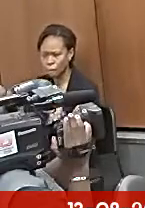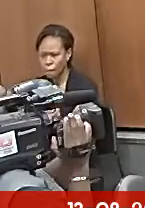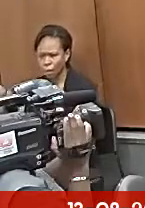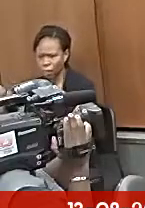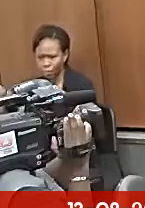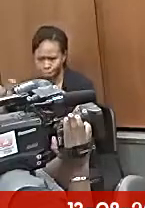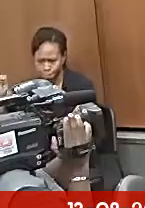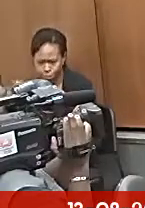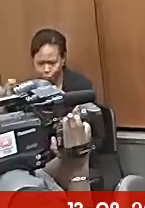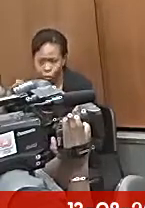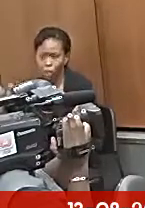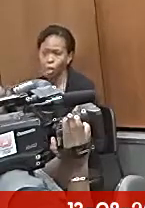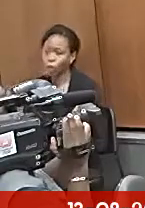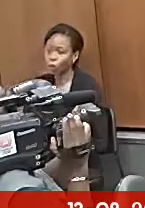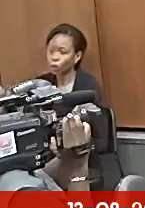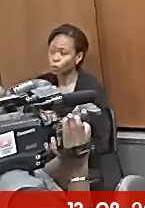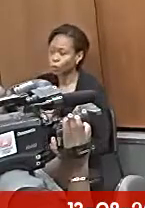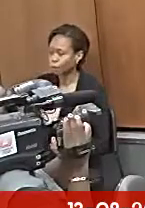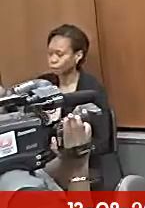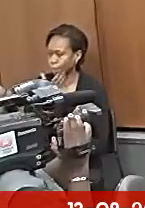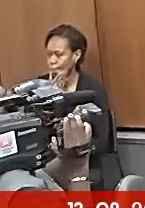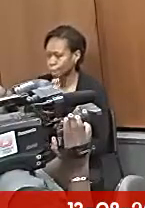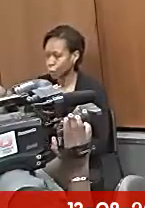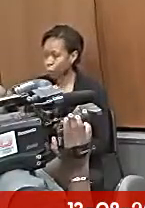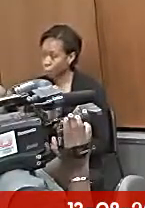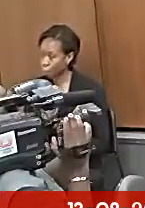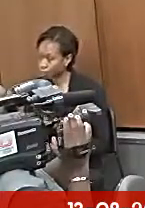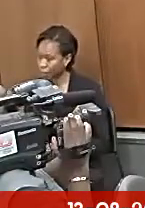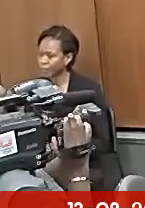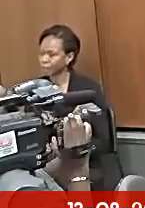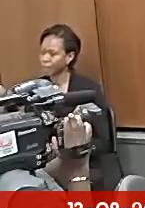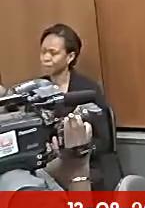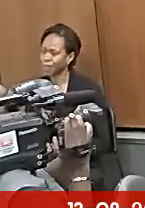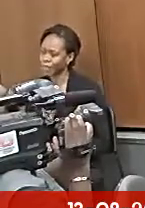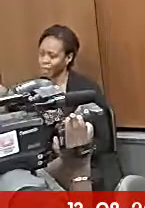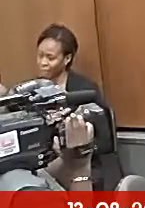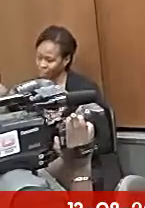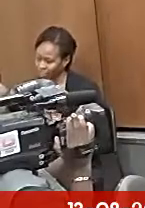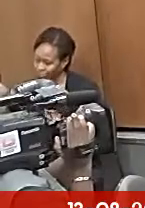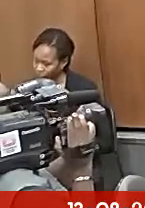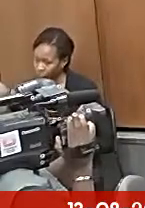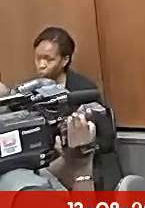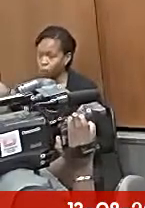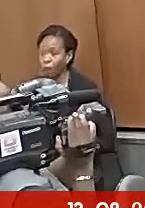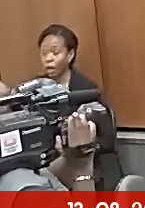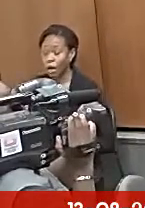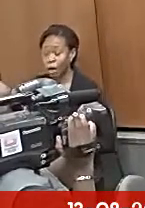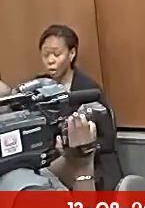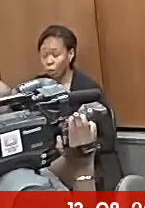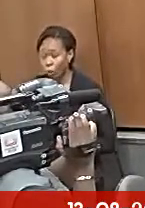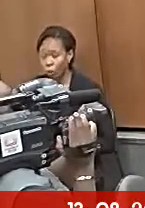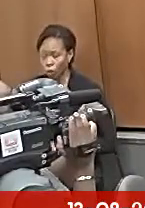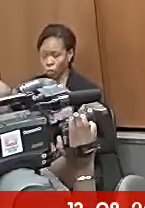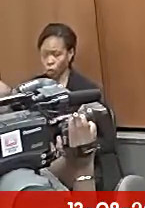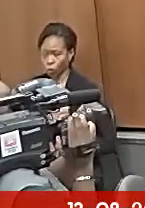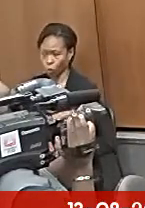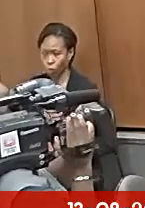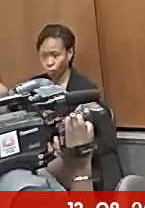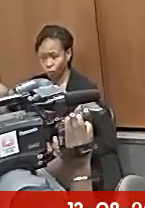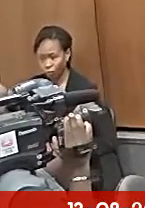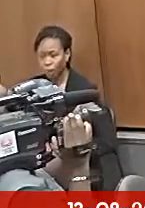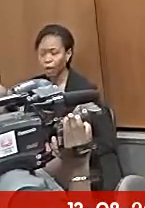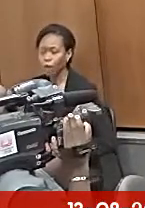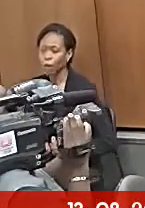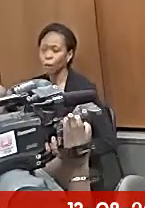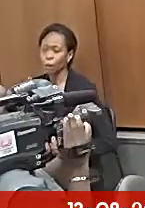bicampeão e no próximo dia 19 de agosto agora embarca para o peru para participar dos jogos parapan-americanos